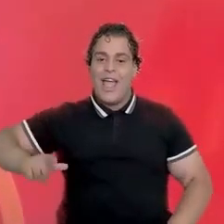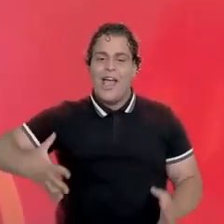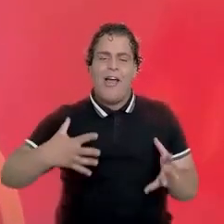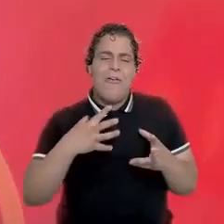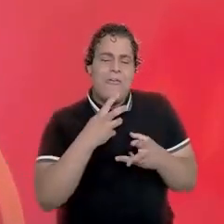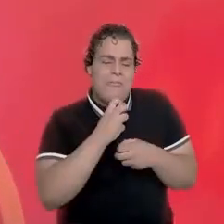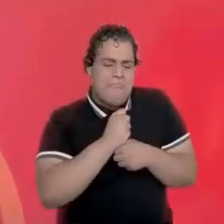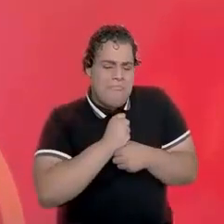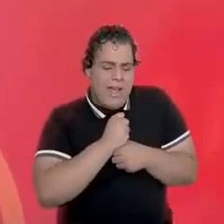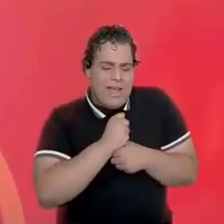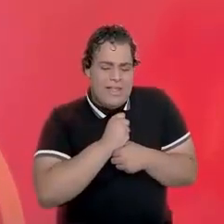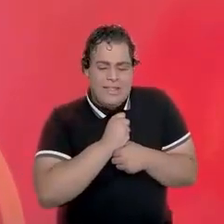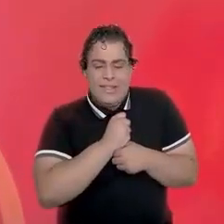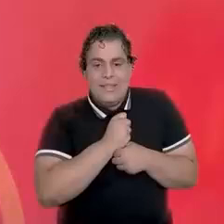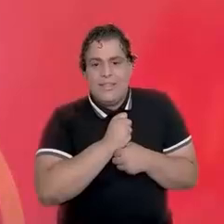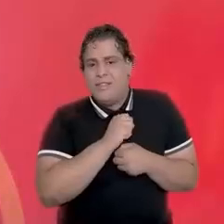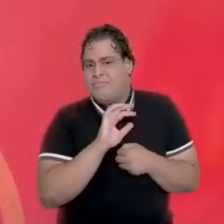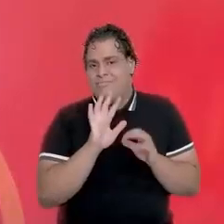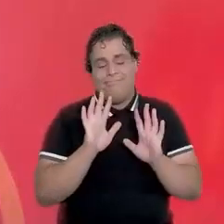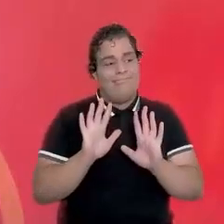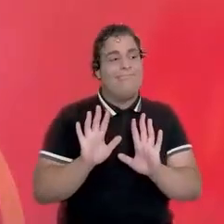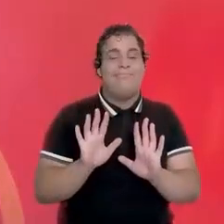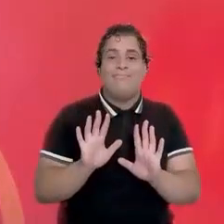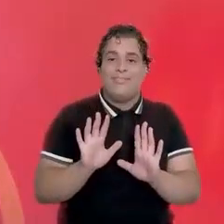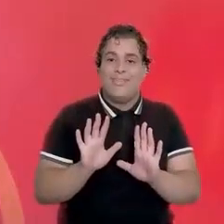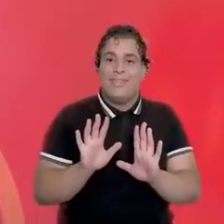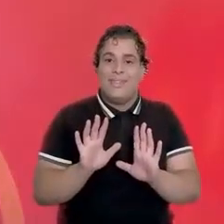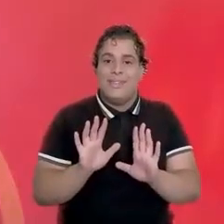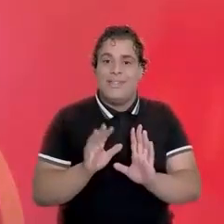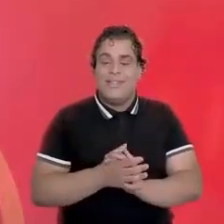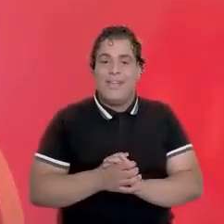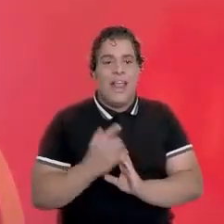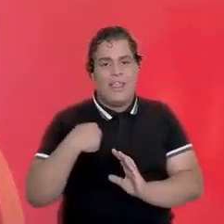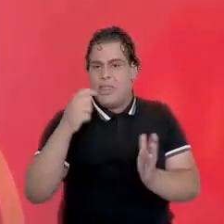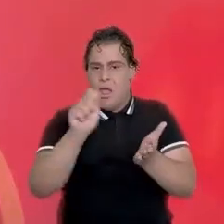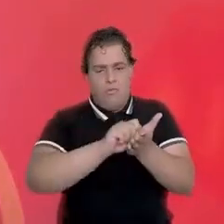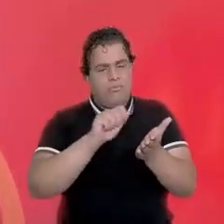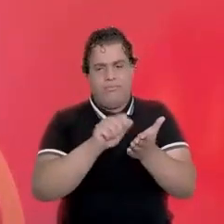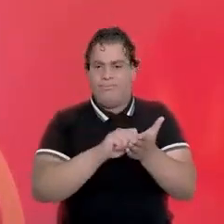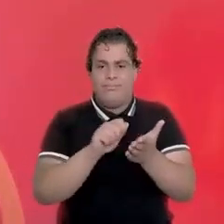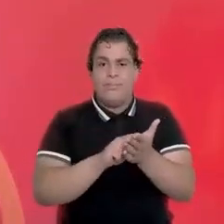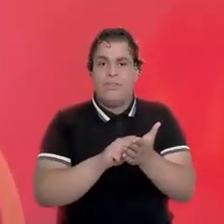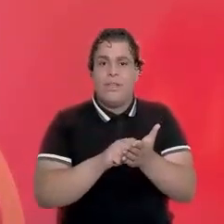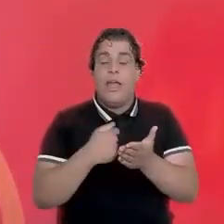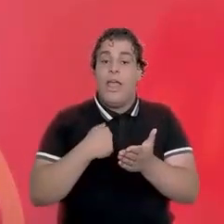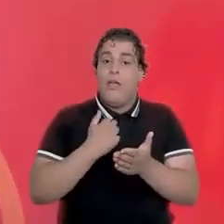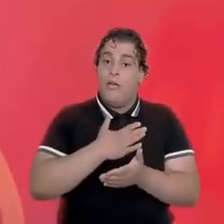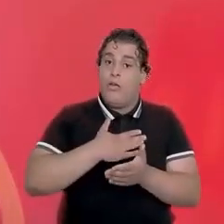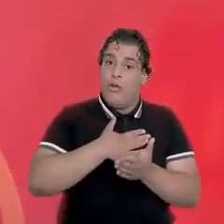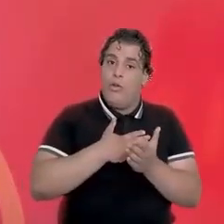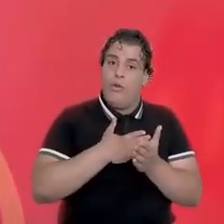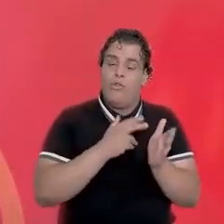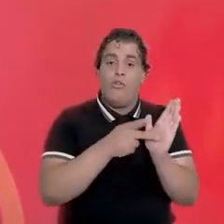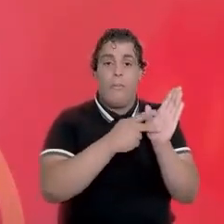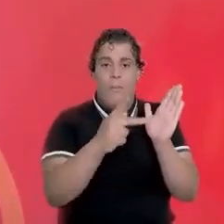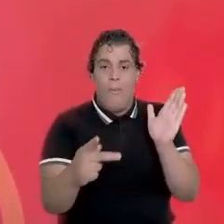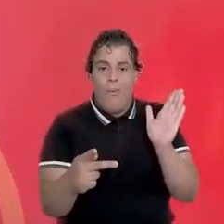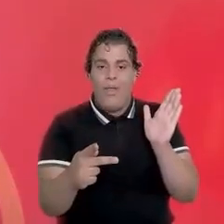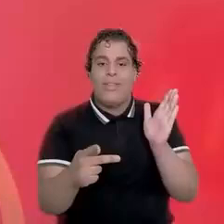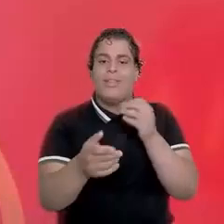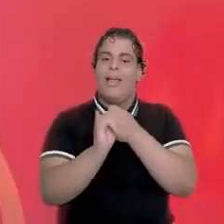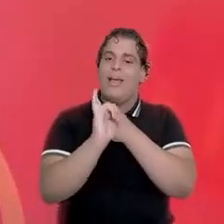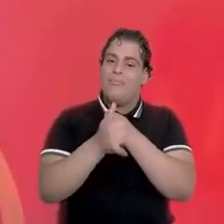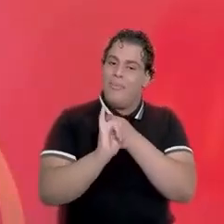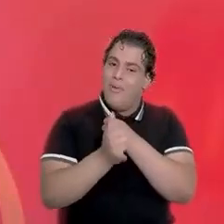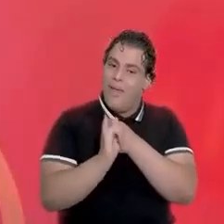Romance, eu não sou voltada para o lado de escrever romances. Eu gosto de poemas, fazer